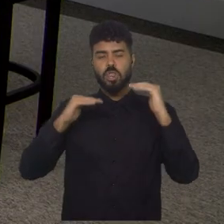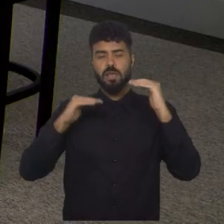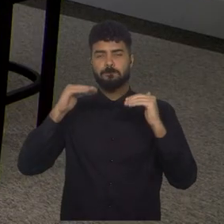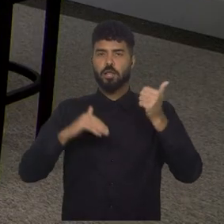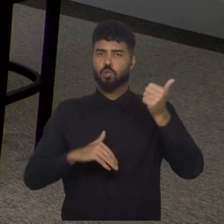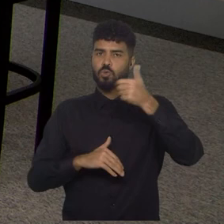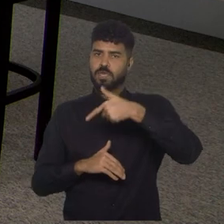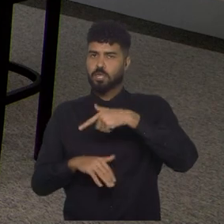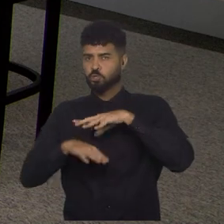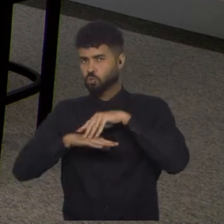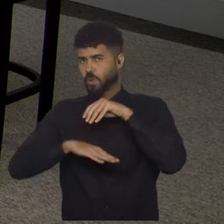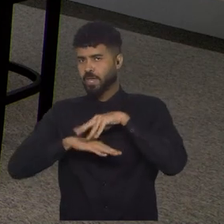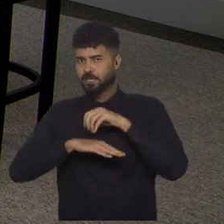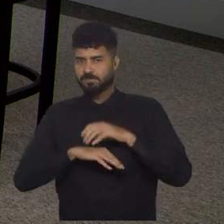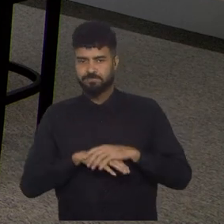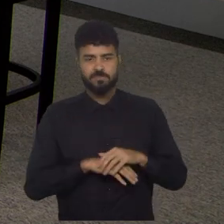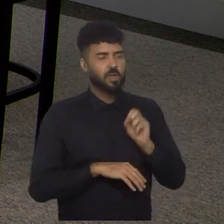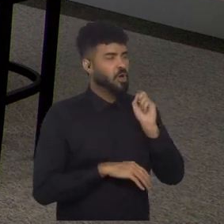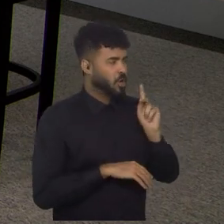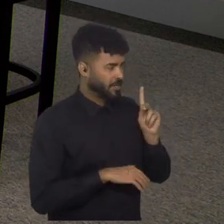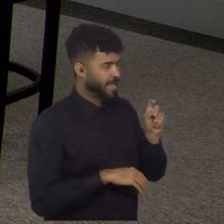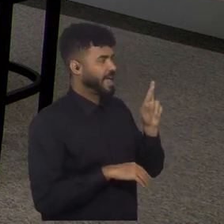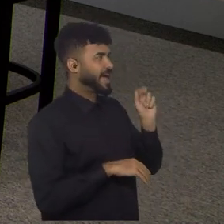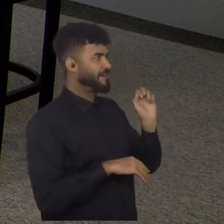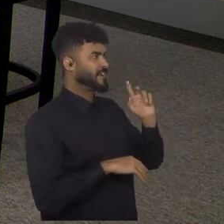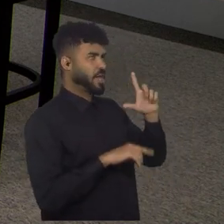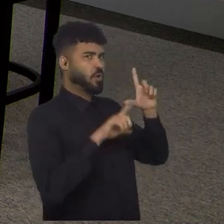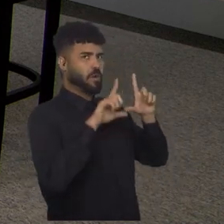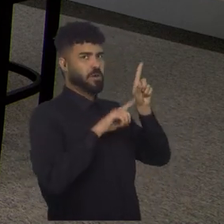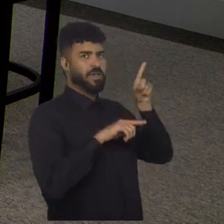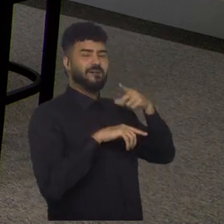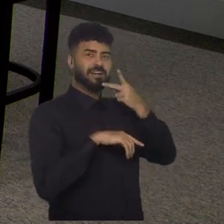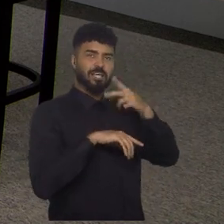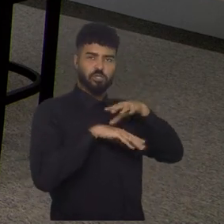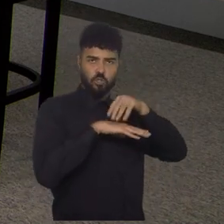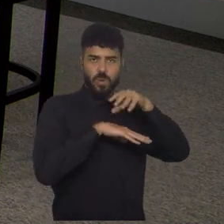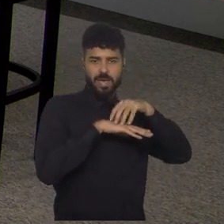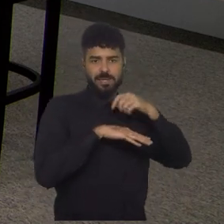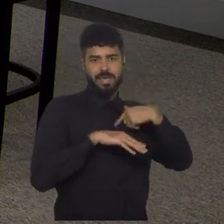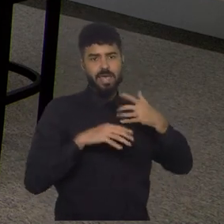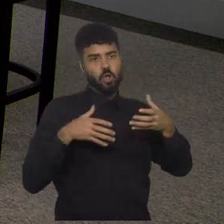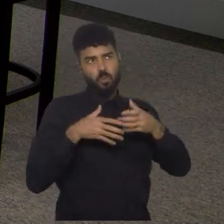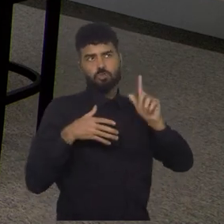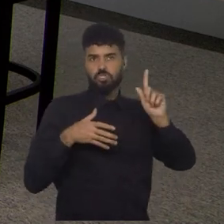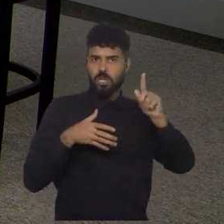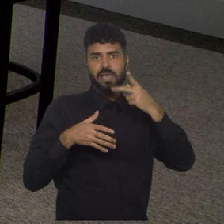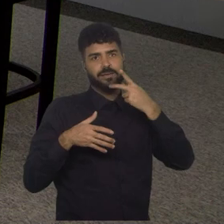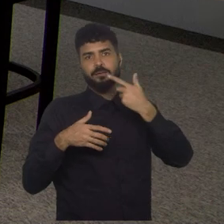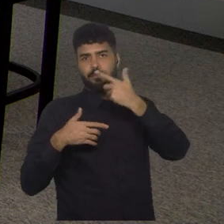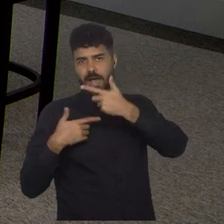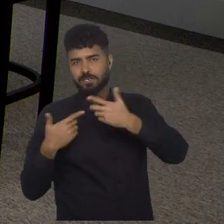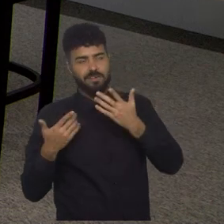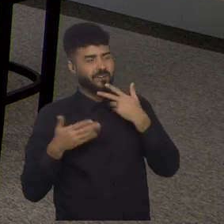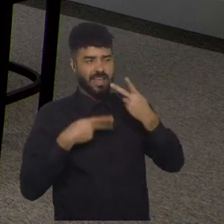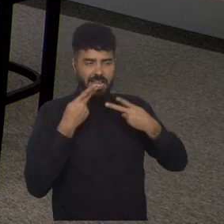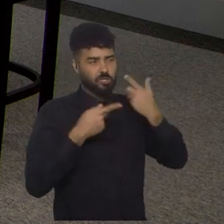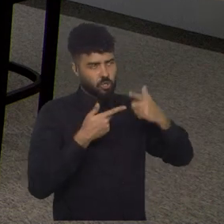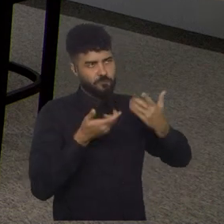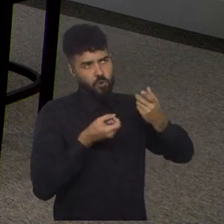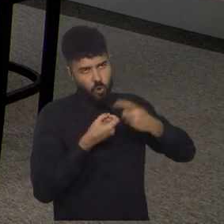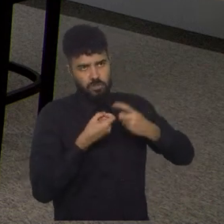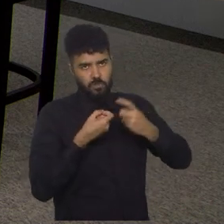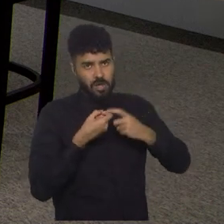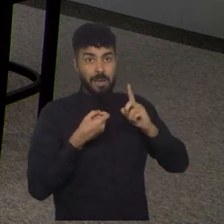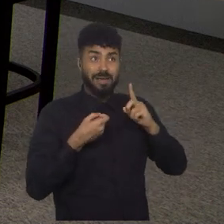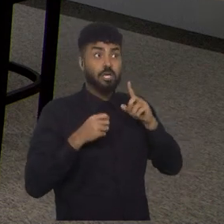Rafa, ainda para a gente encerrar o papo Suécia, encerra não, porque a gente está falando do Grupo G, que tem Suécia, a gente vai falar de Suécia até o fim, mas